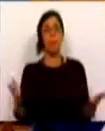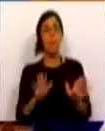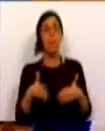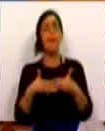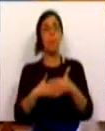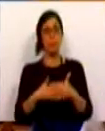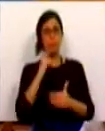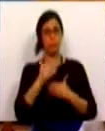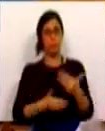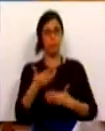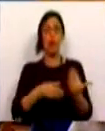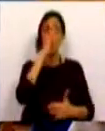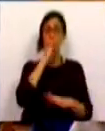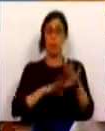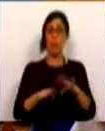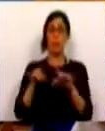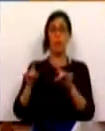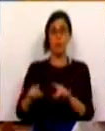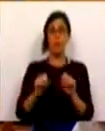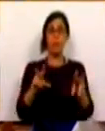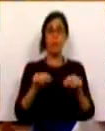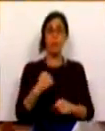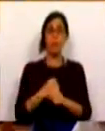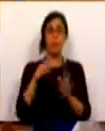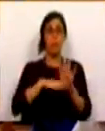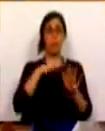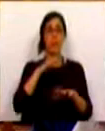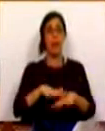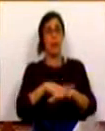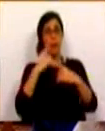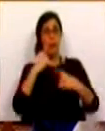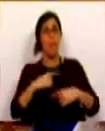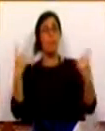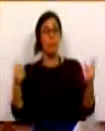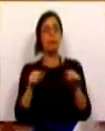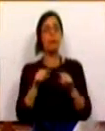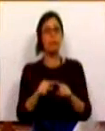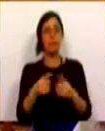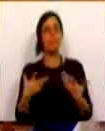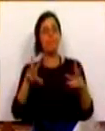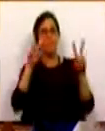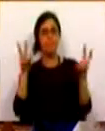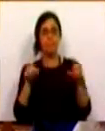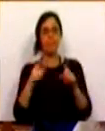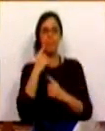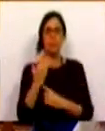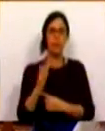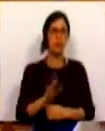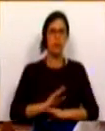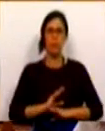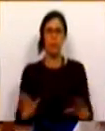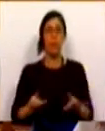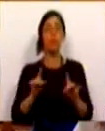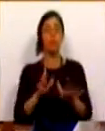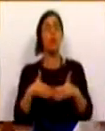processo prosseguido pelo Governo para a regularização do trabalho precário na administração pública tem sido, nesta matéria, exemplar. É